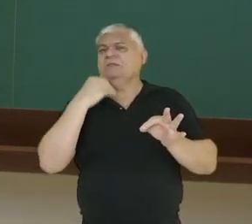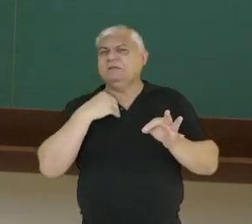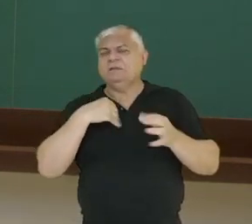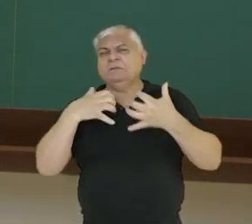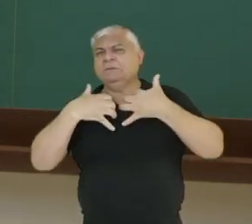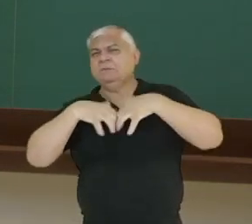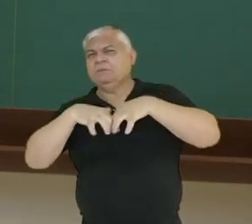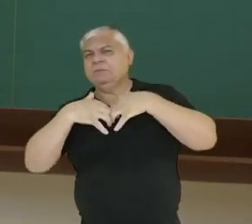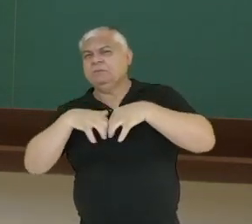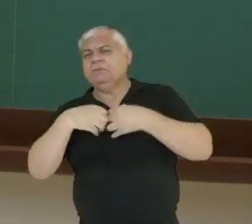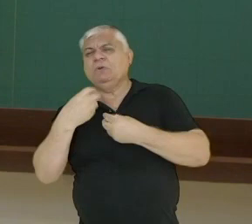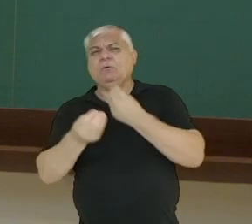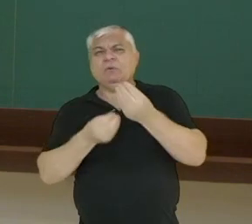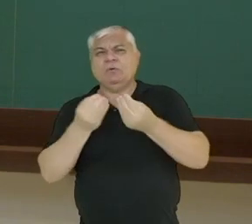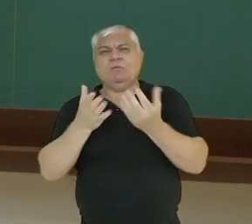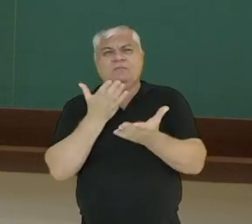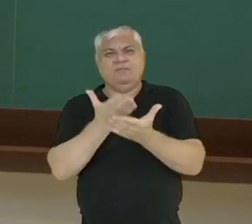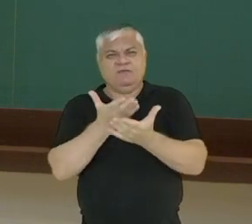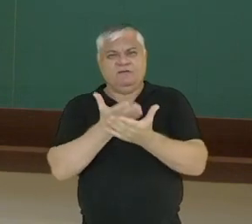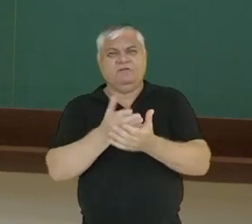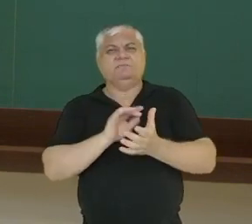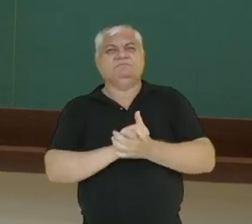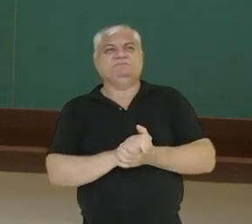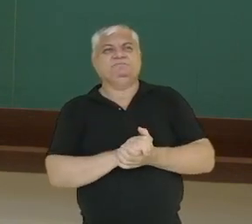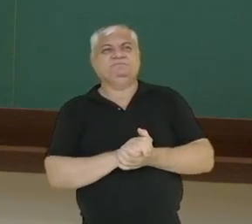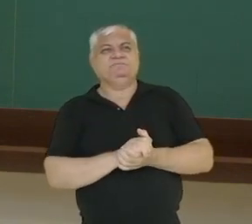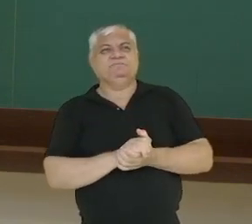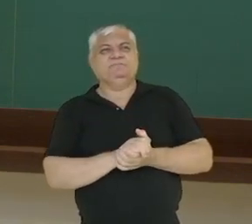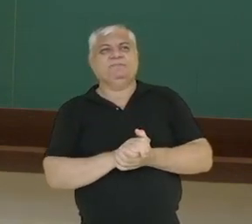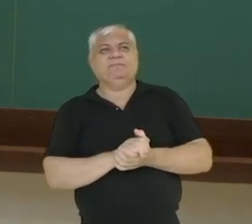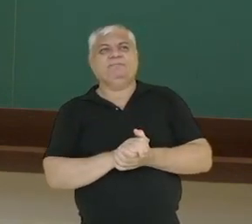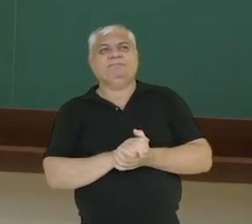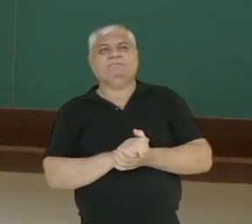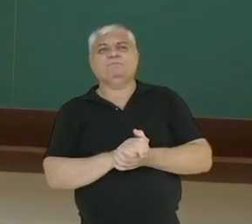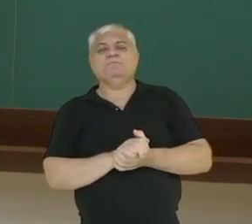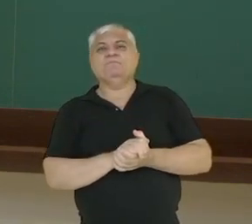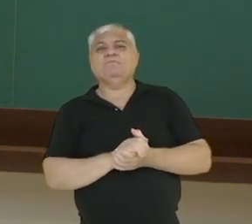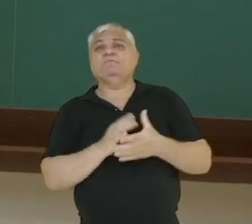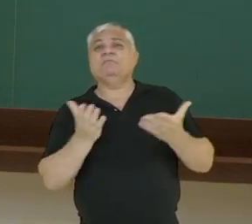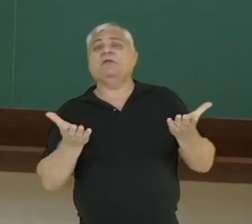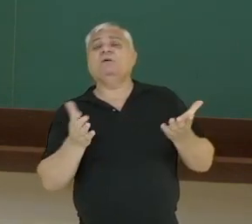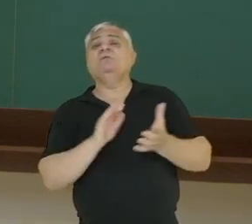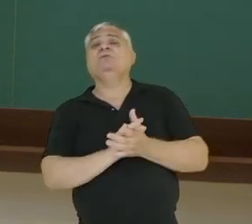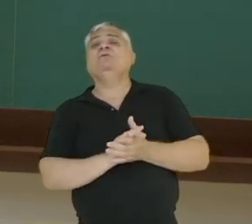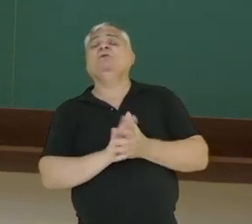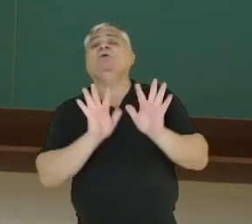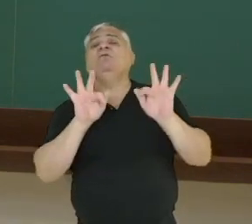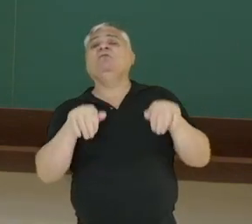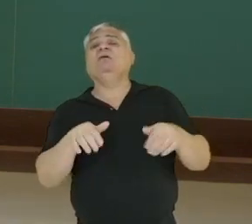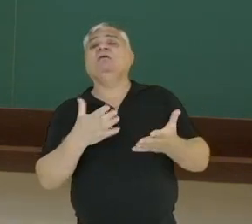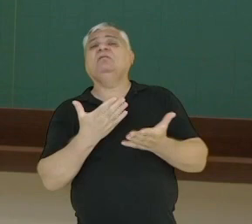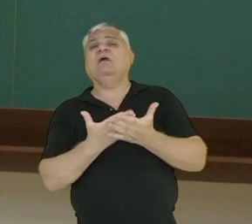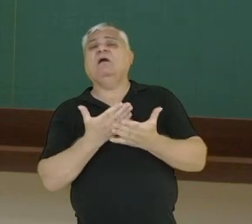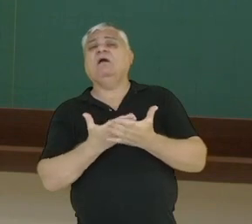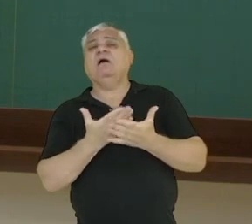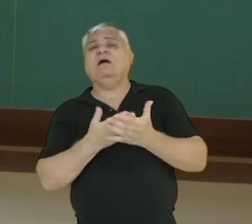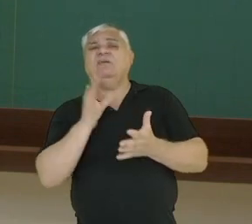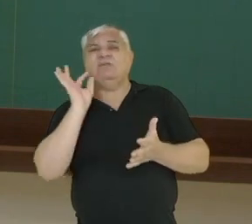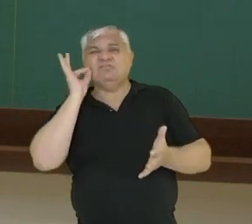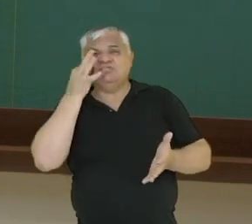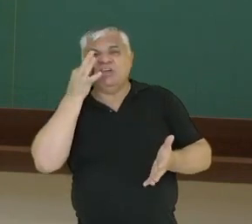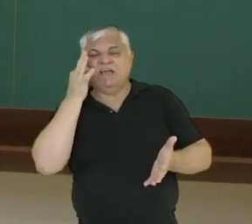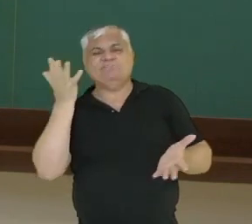nós processamos nesta aula aqui, certo? E, professor, chegamos ao final, professor.